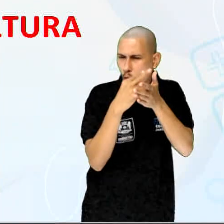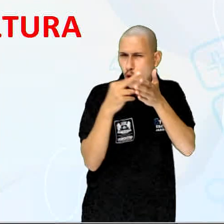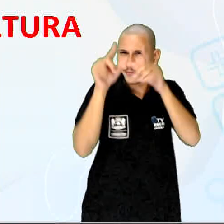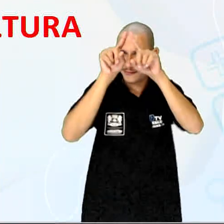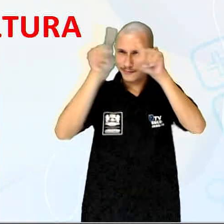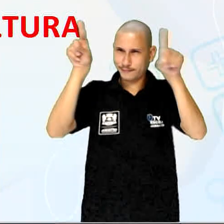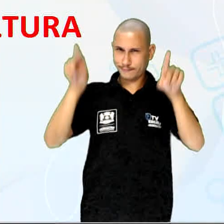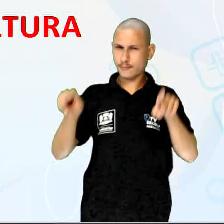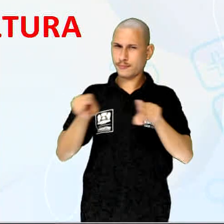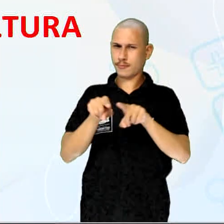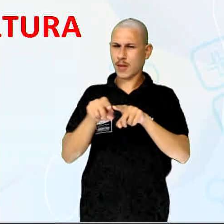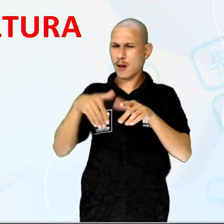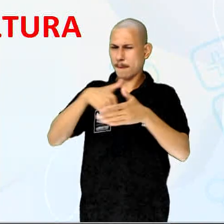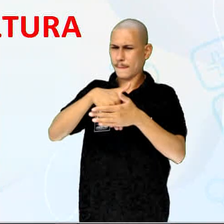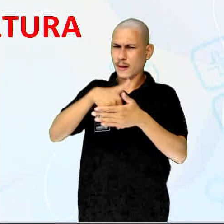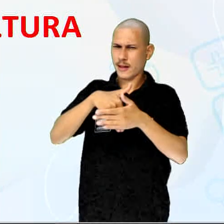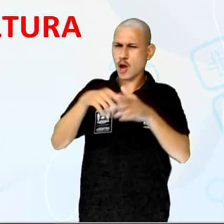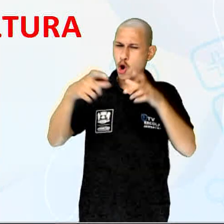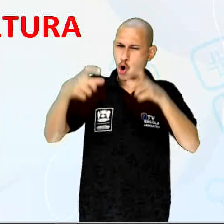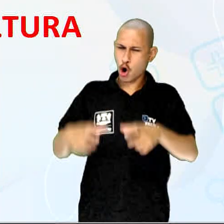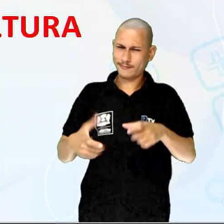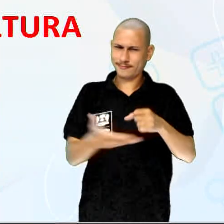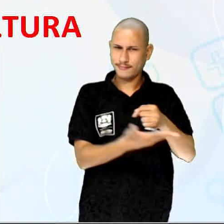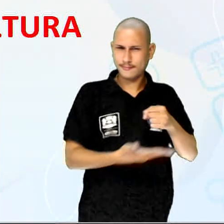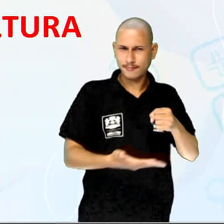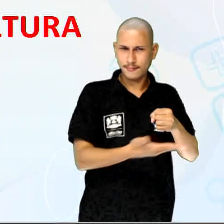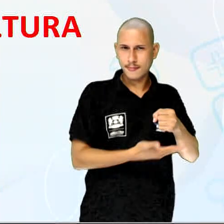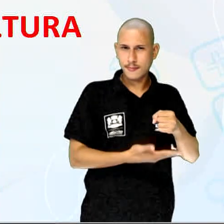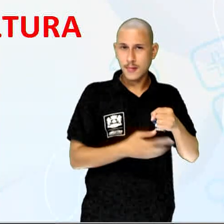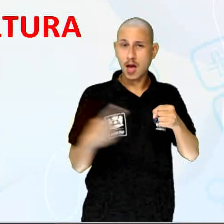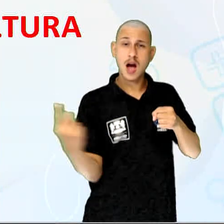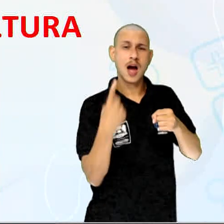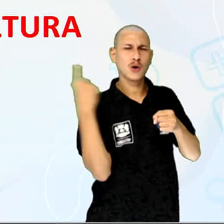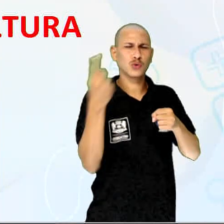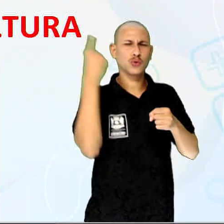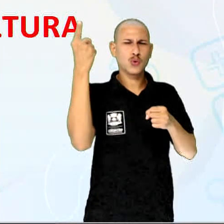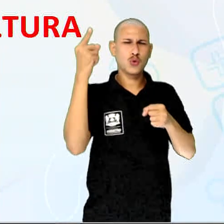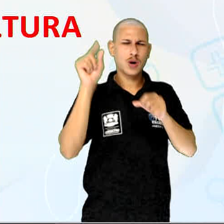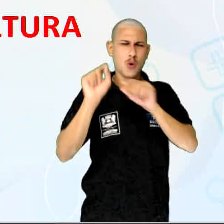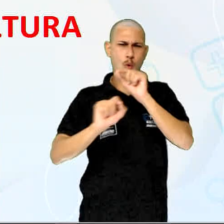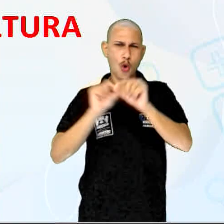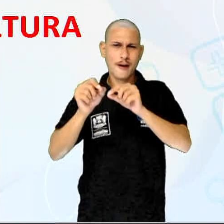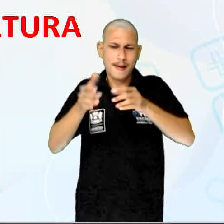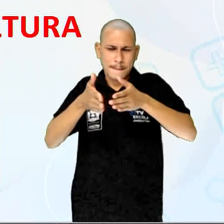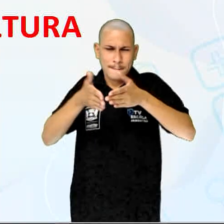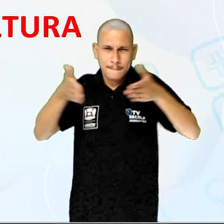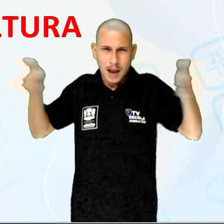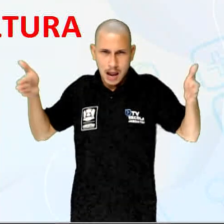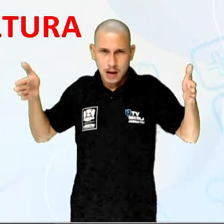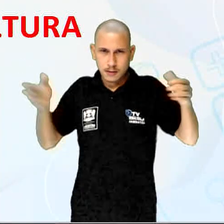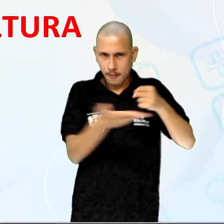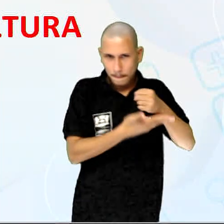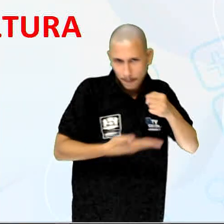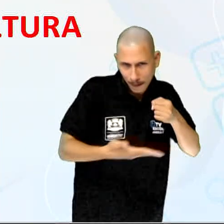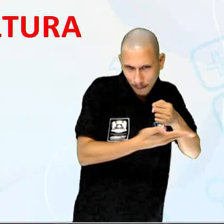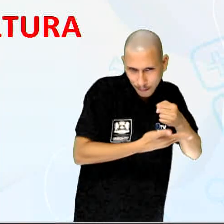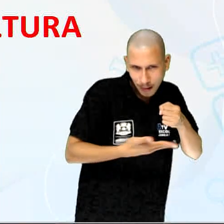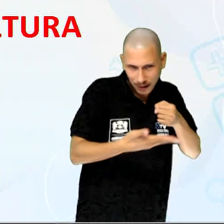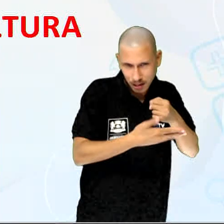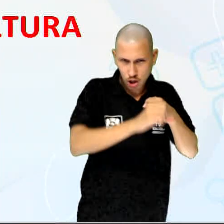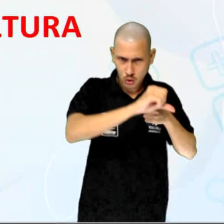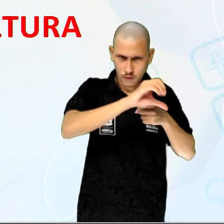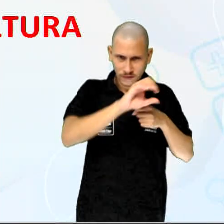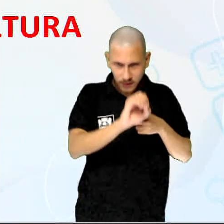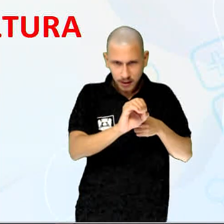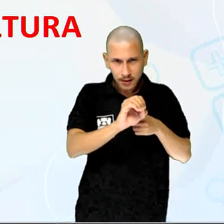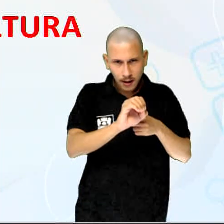retângulo, é onde ele está assentado, né? E a altura vai ser justamente a sua largura. Então, a gente tem aí a base, que é o comprimento,